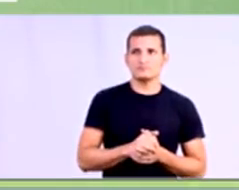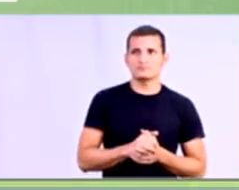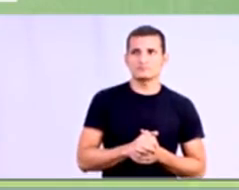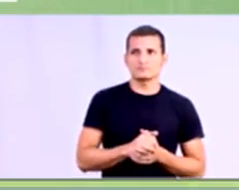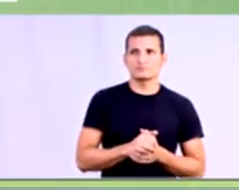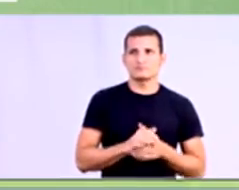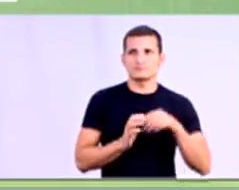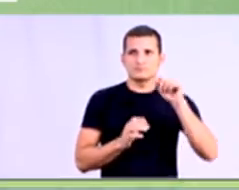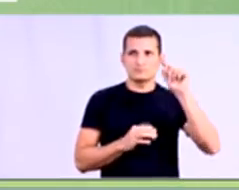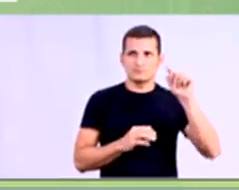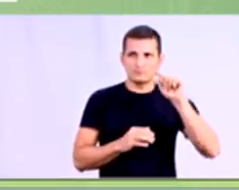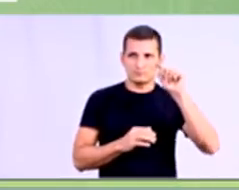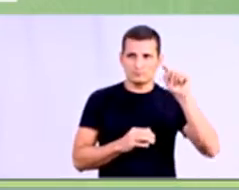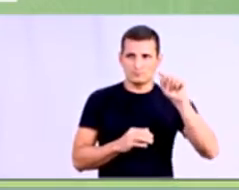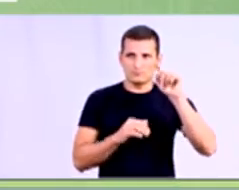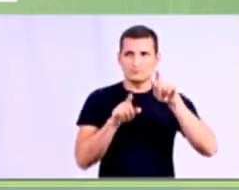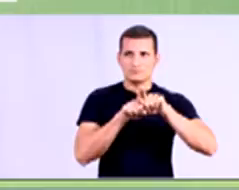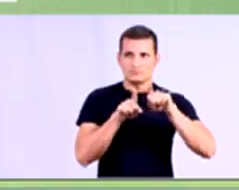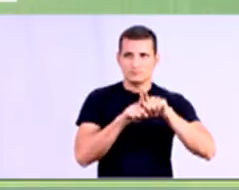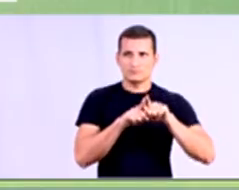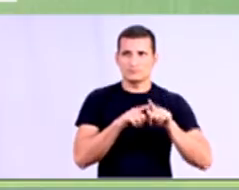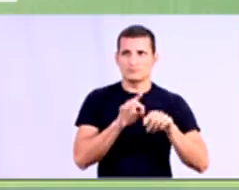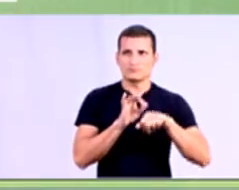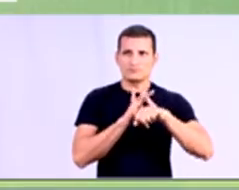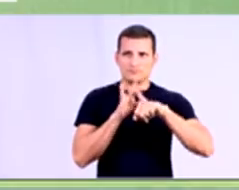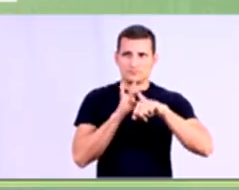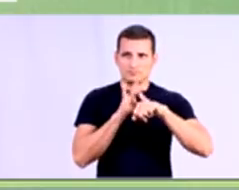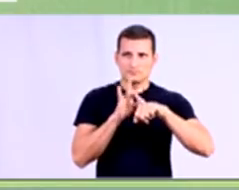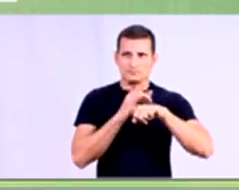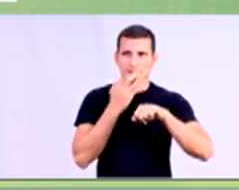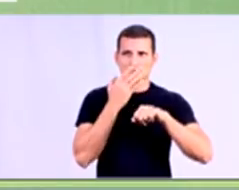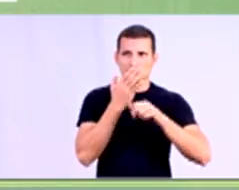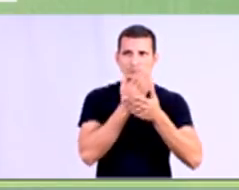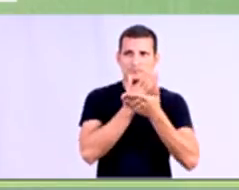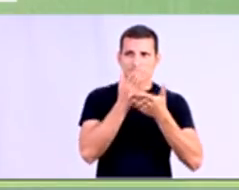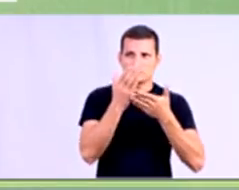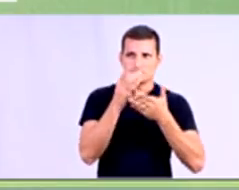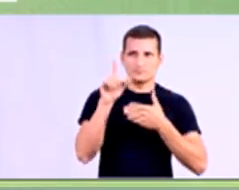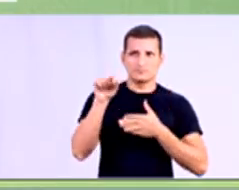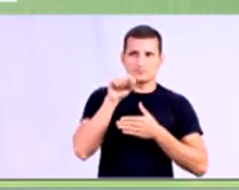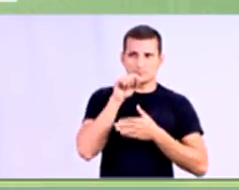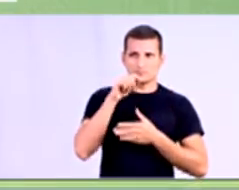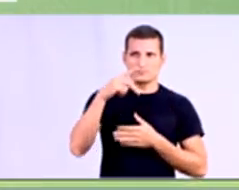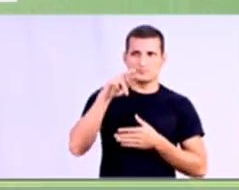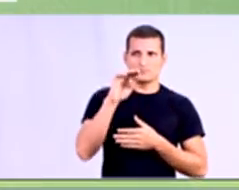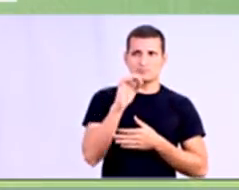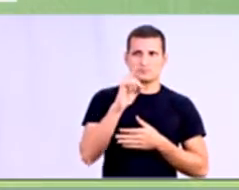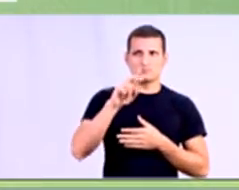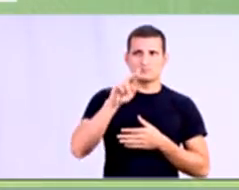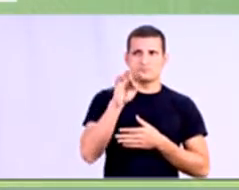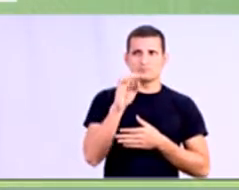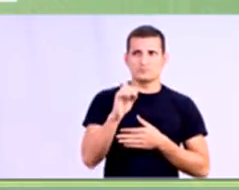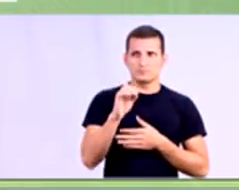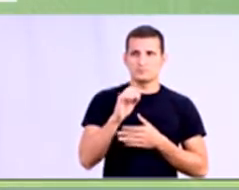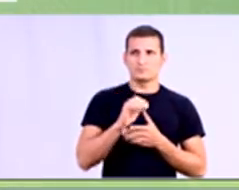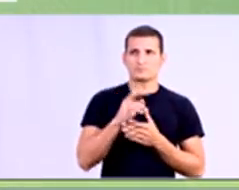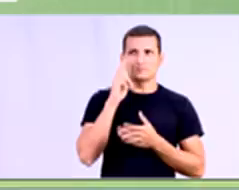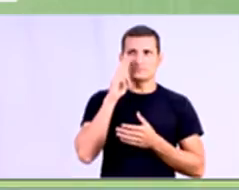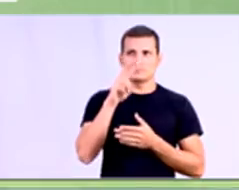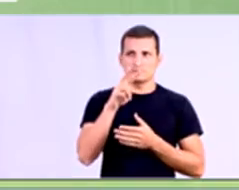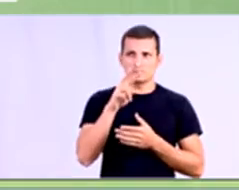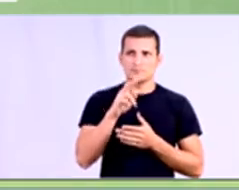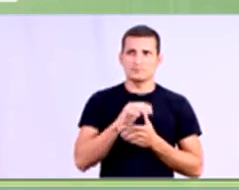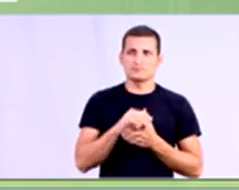Uma bolinha também, né, fechada para representar o início, onde eu seleciono o produto. Então vejam que aqui já